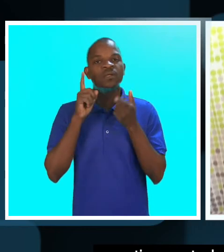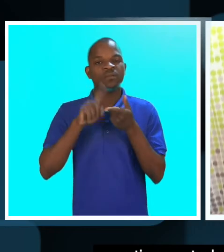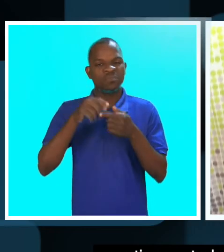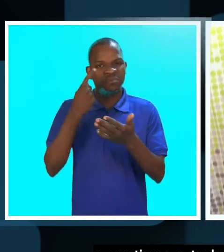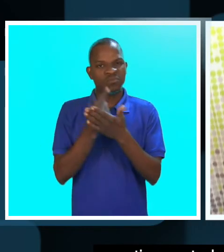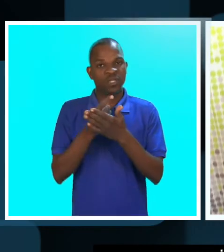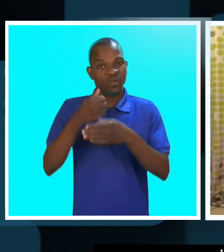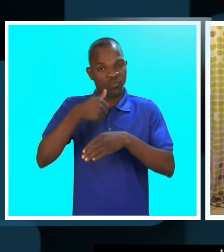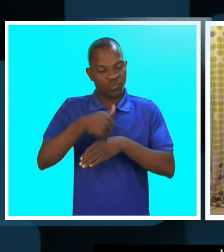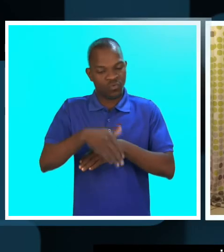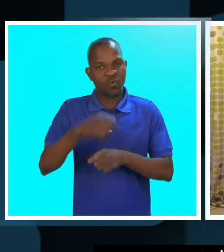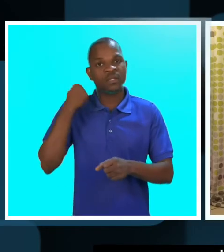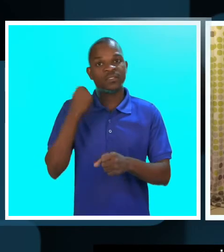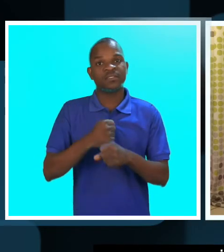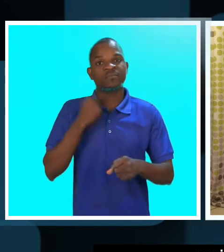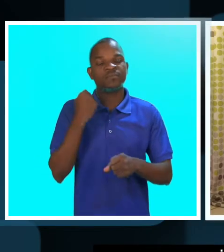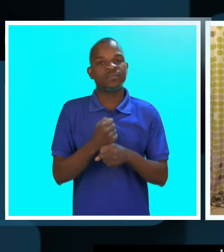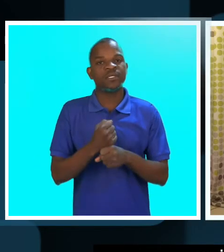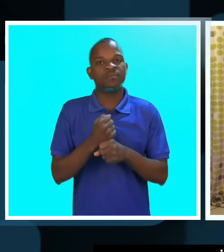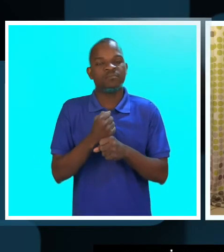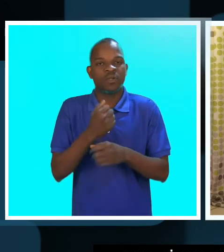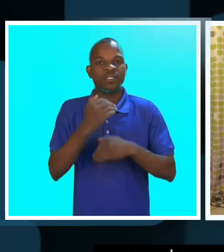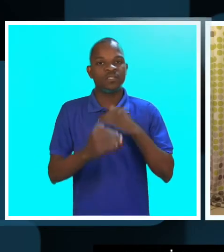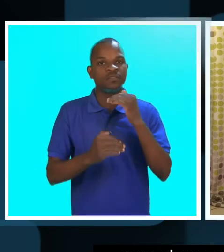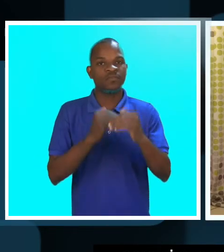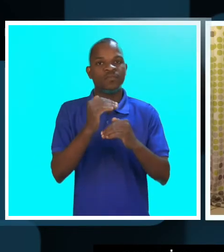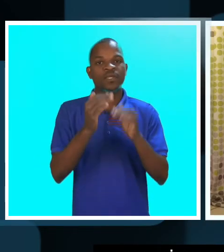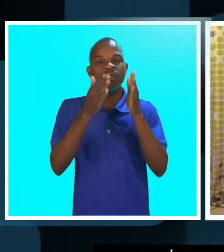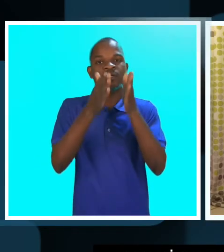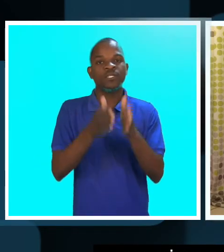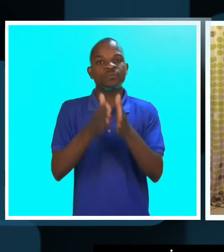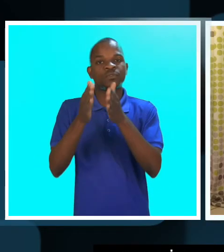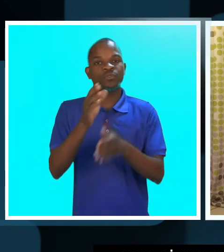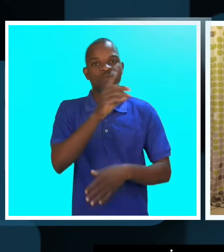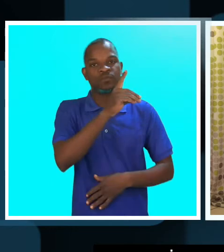desenvolvimento das pessoas com deficiência, caso muito mais, os jovens.